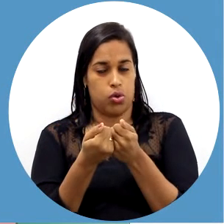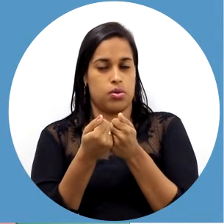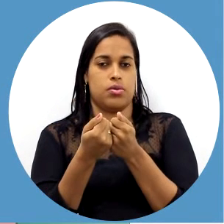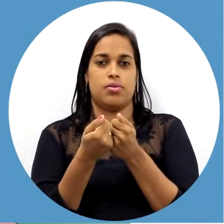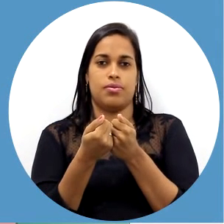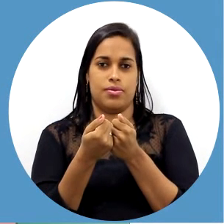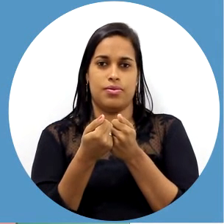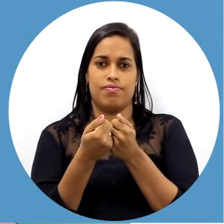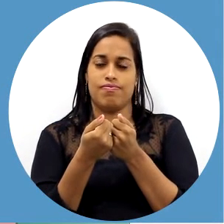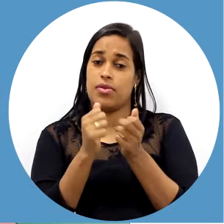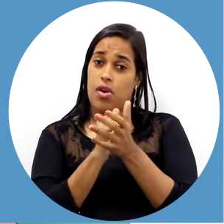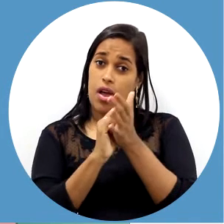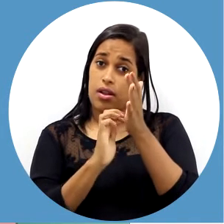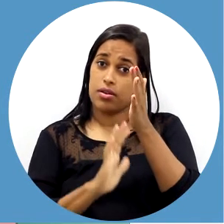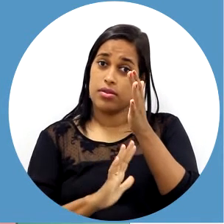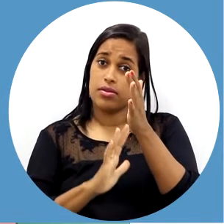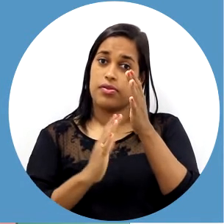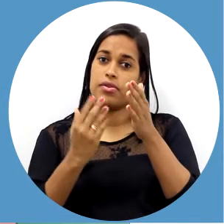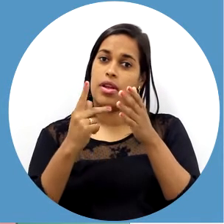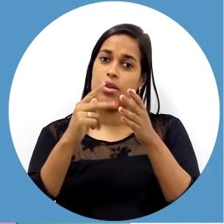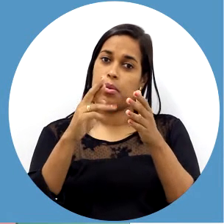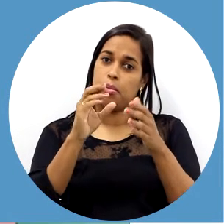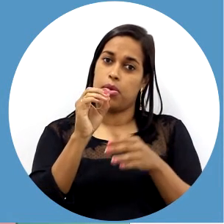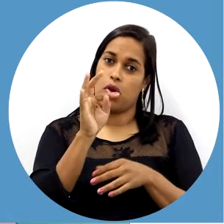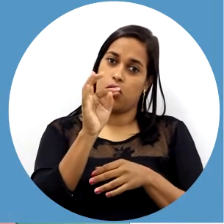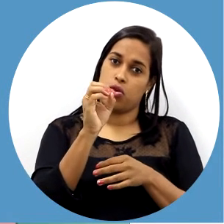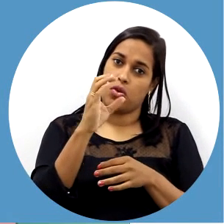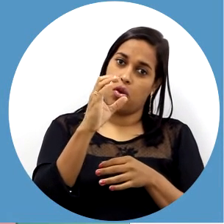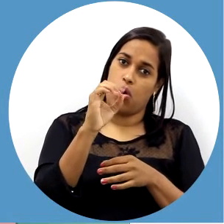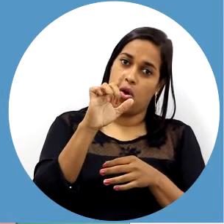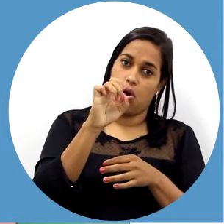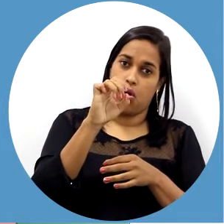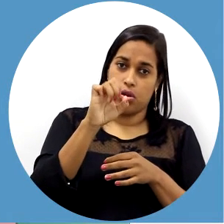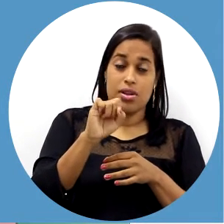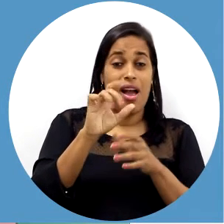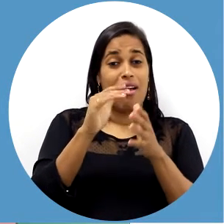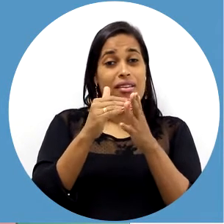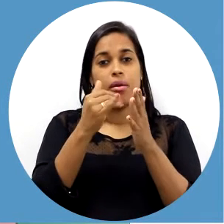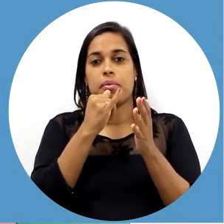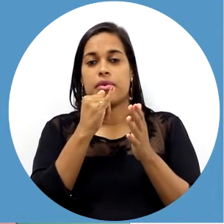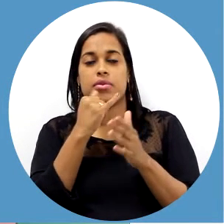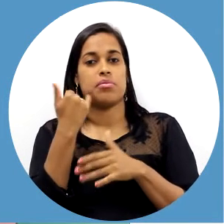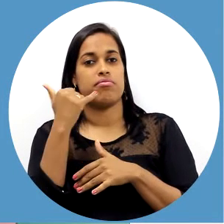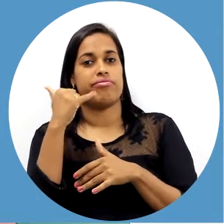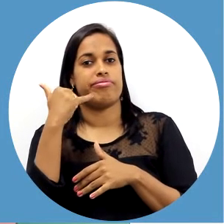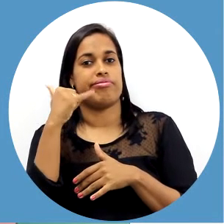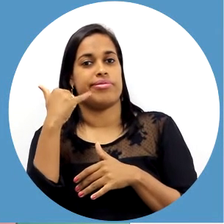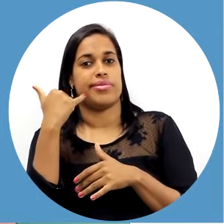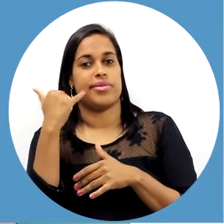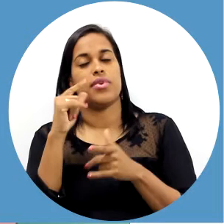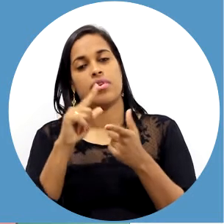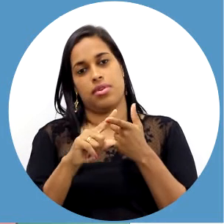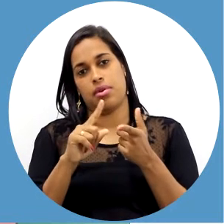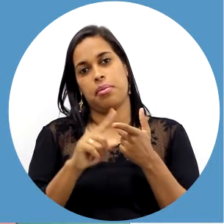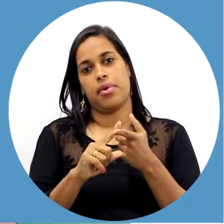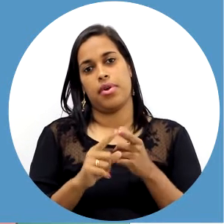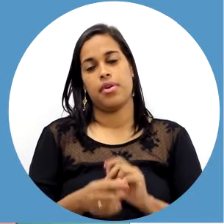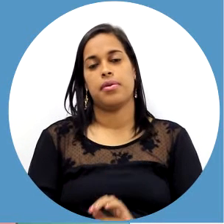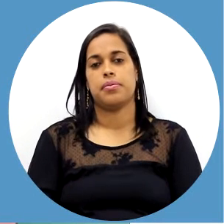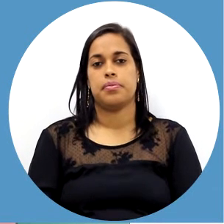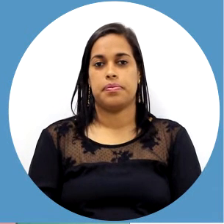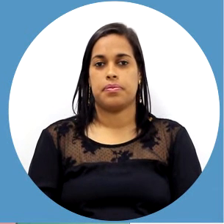isso são tarefas inerentes de protocolos específicos. Até falar o celular, você está submetido à regra de protocolo.